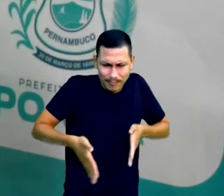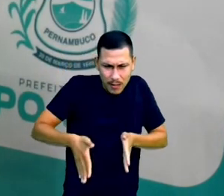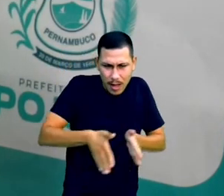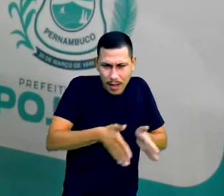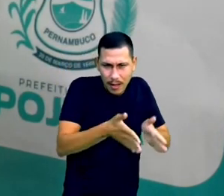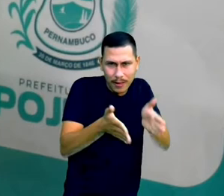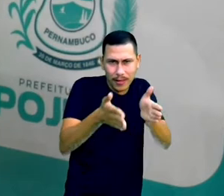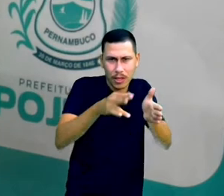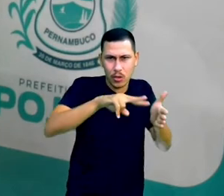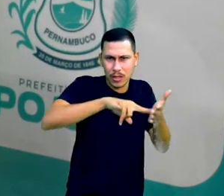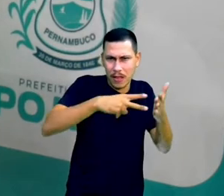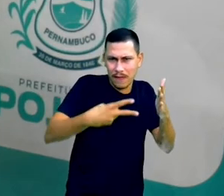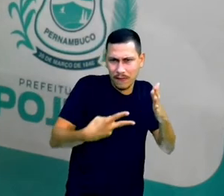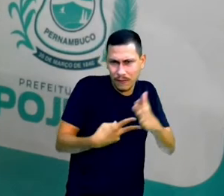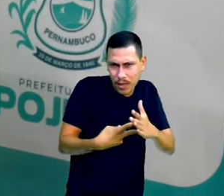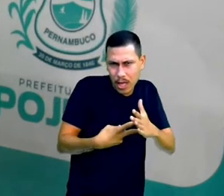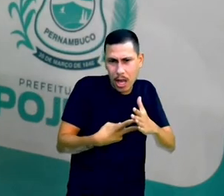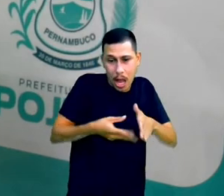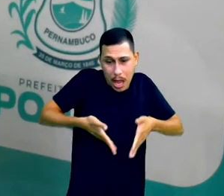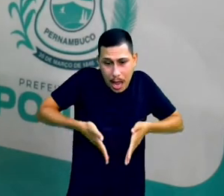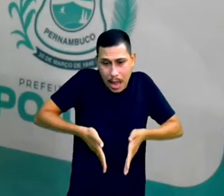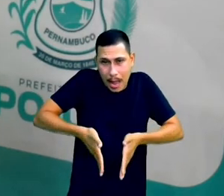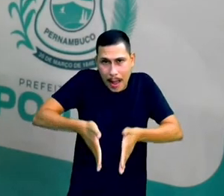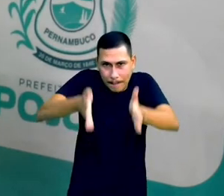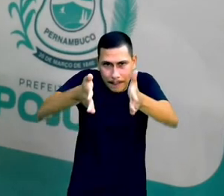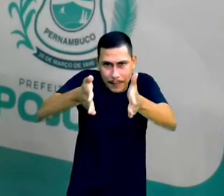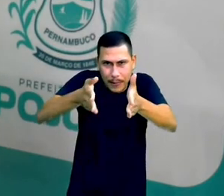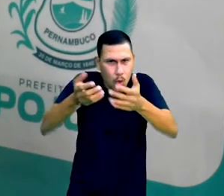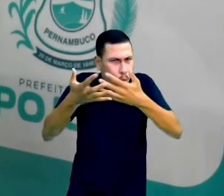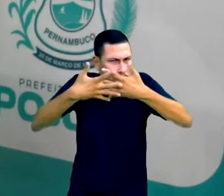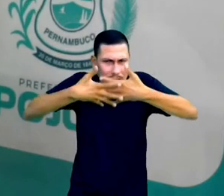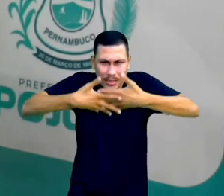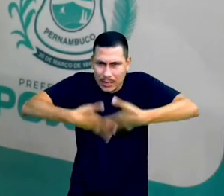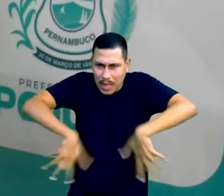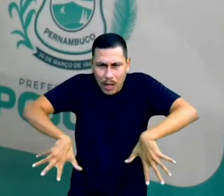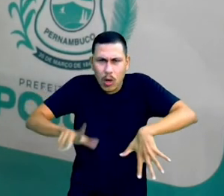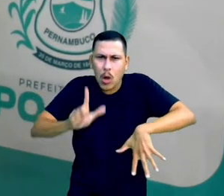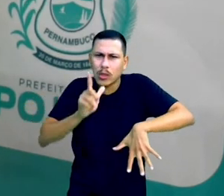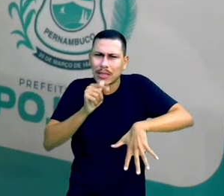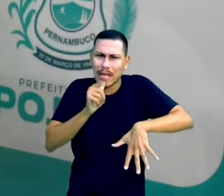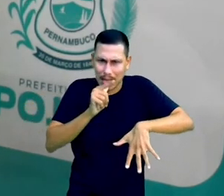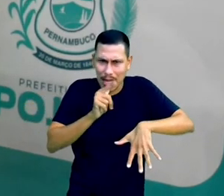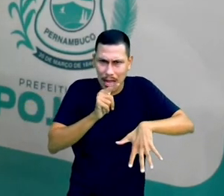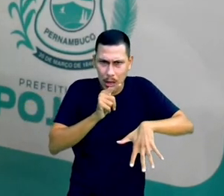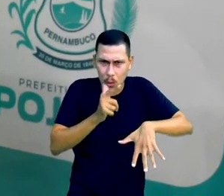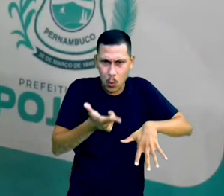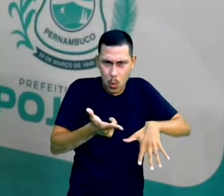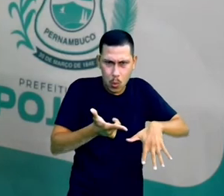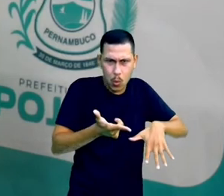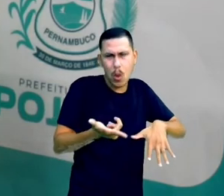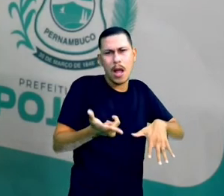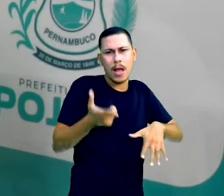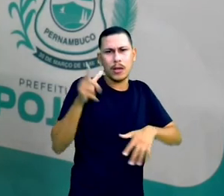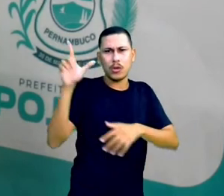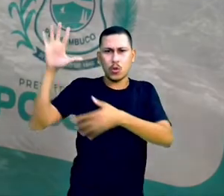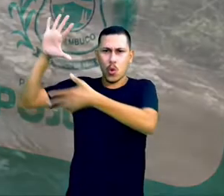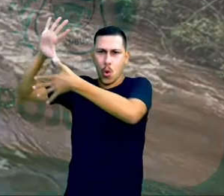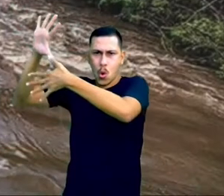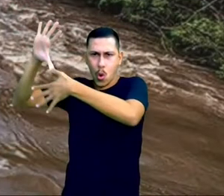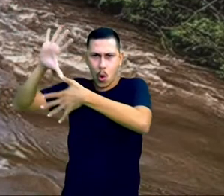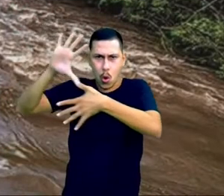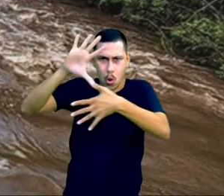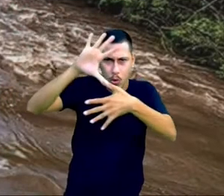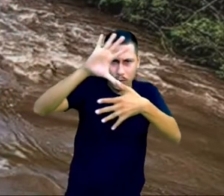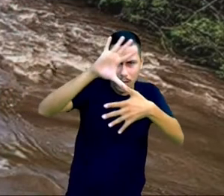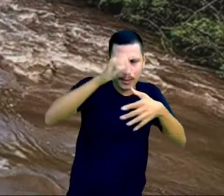cursos naturais de água doce que correm sobre os continentes e as ilhas. São muito importantes para